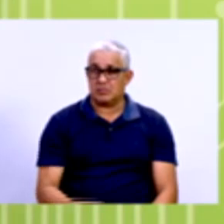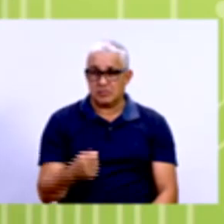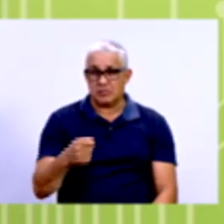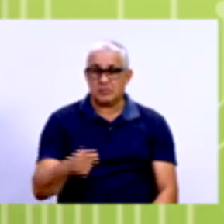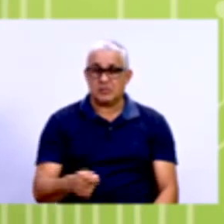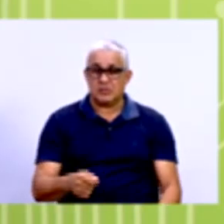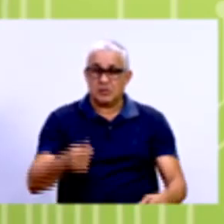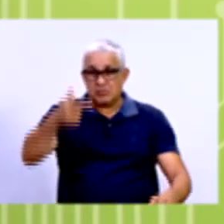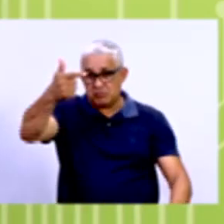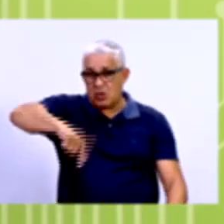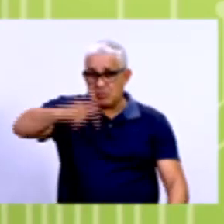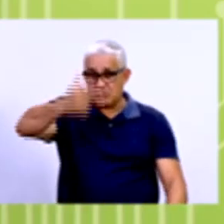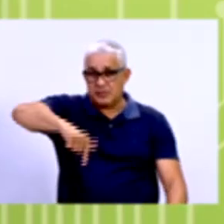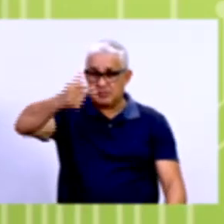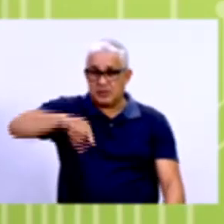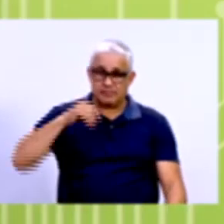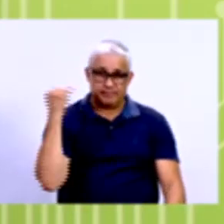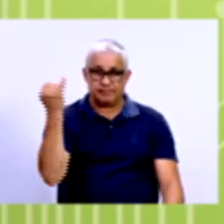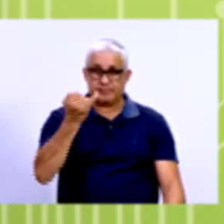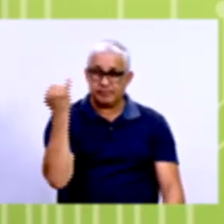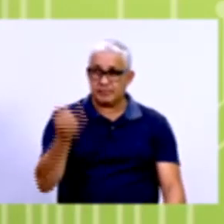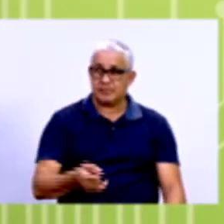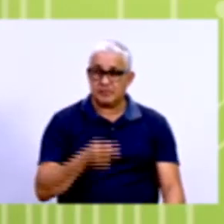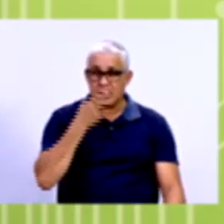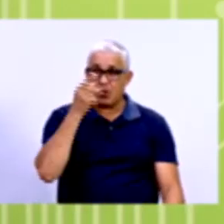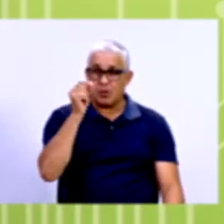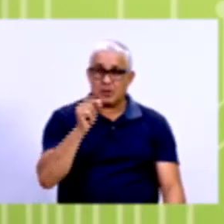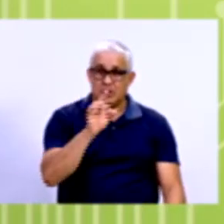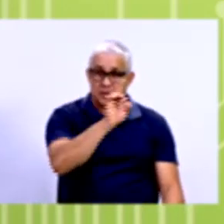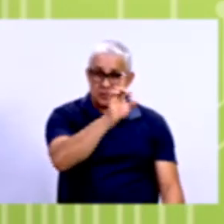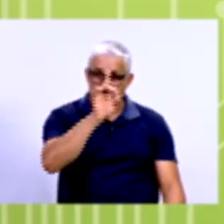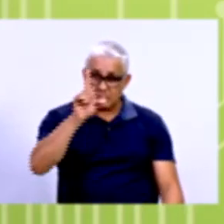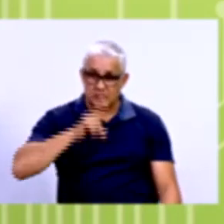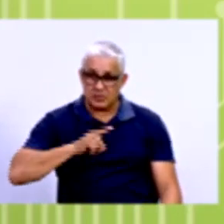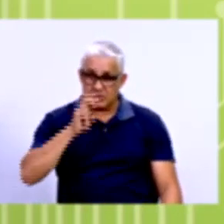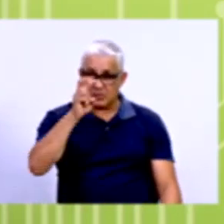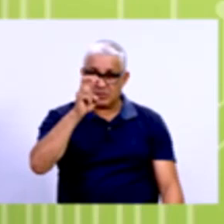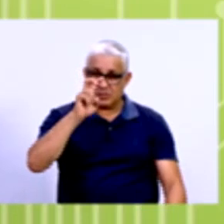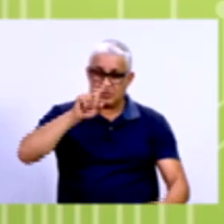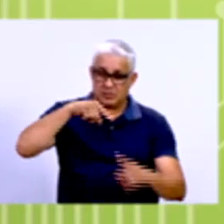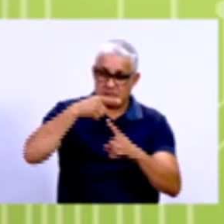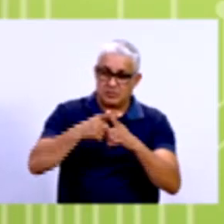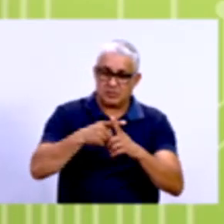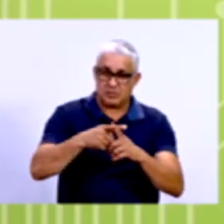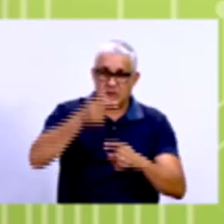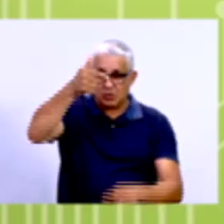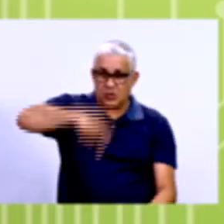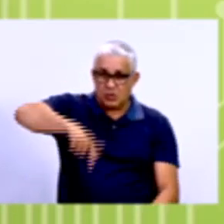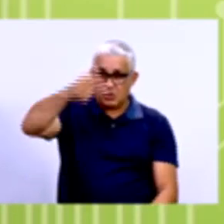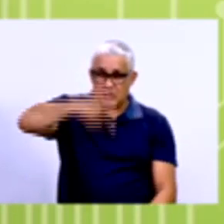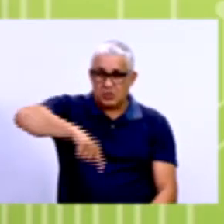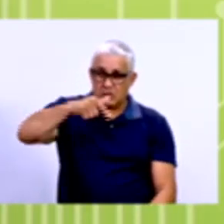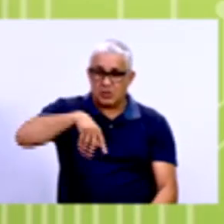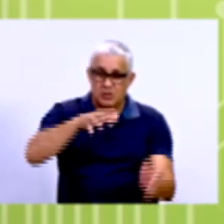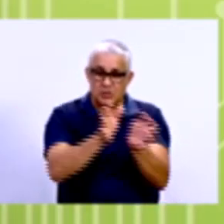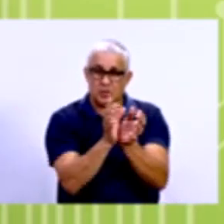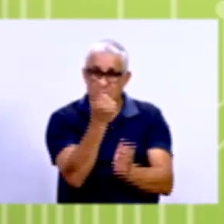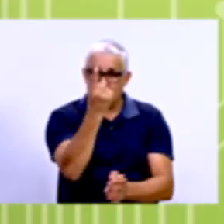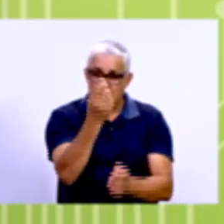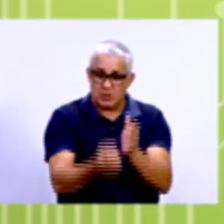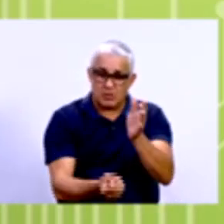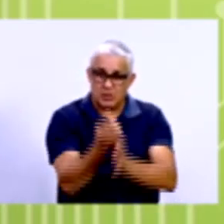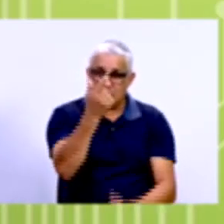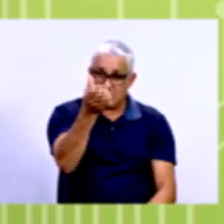contemplem a mesma repetição. Se a gente estava falando que cada um deles teria 5 repetições, se aparecer um número desse conjunto que tenha